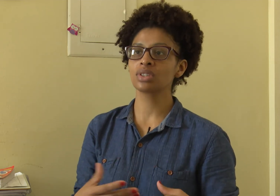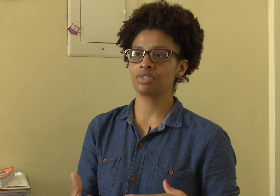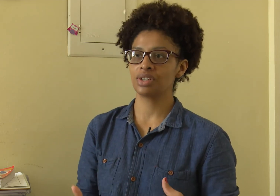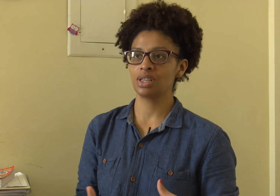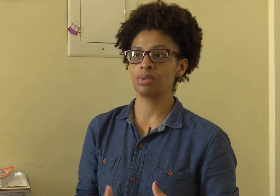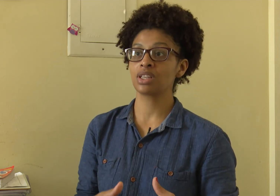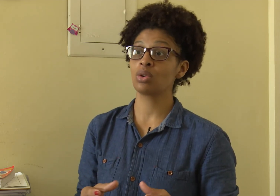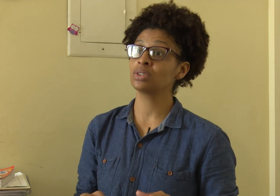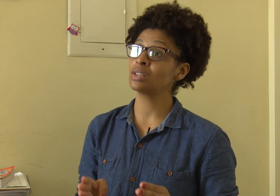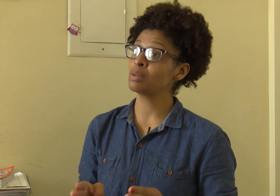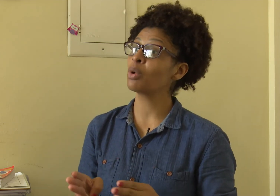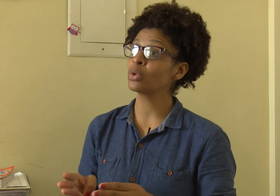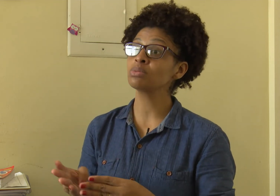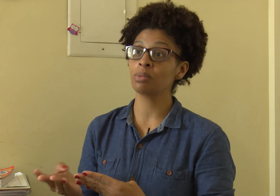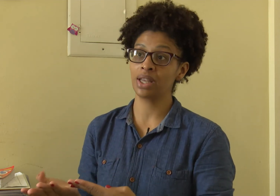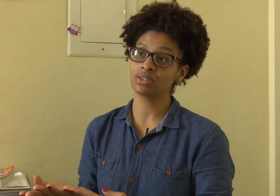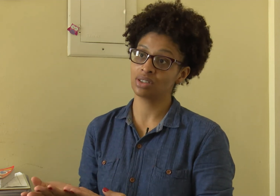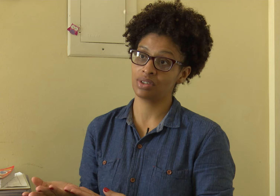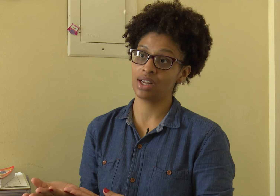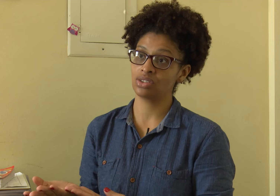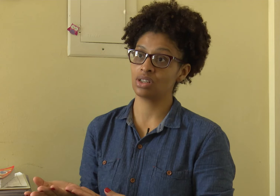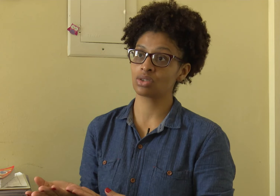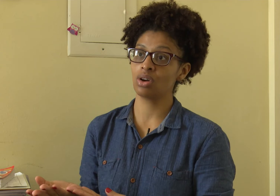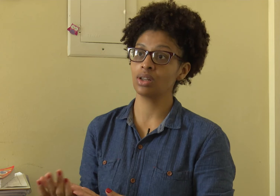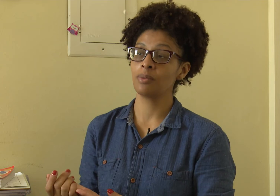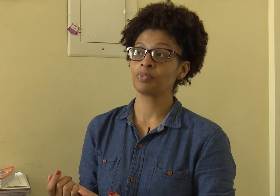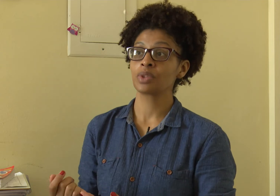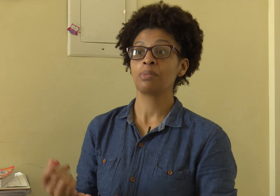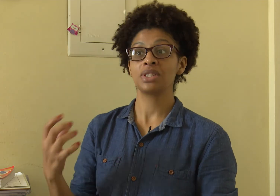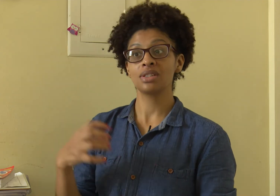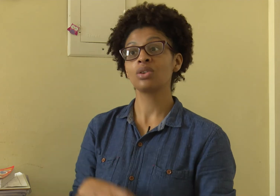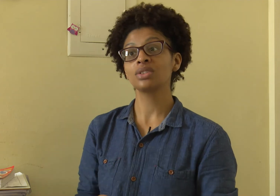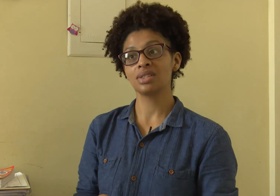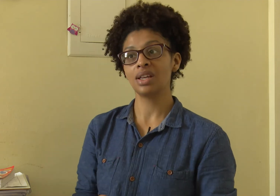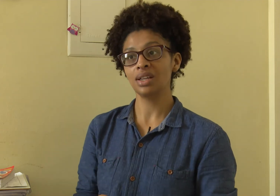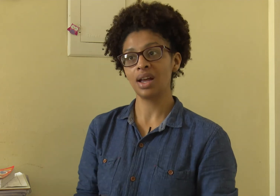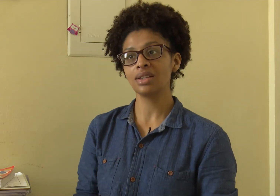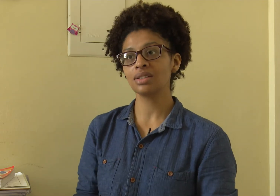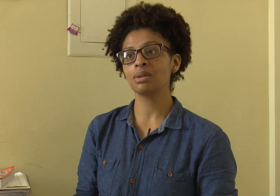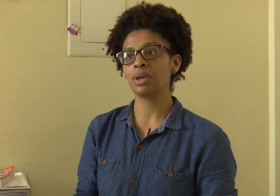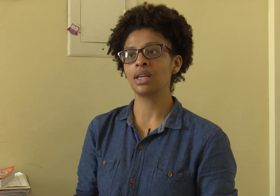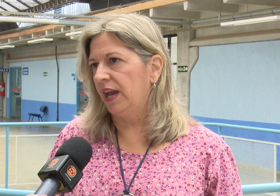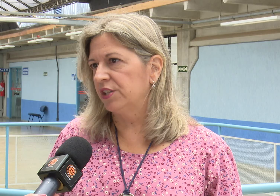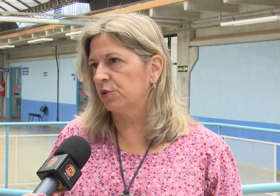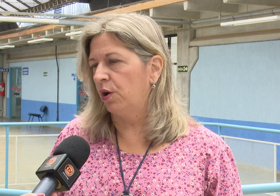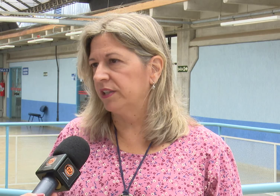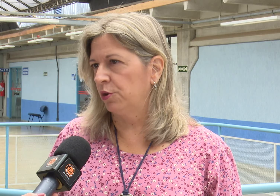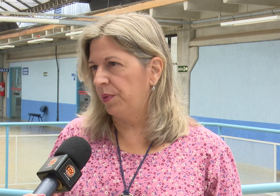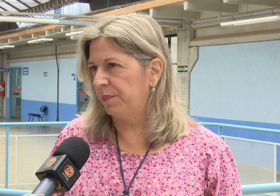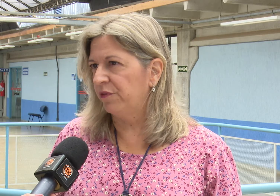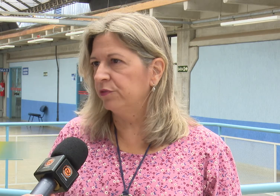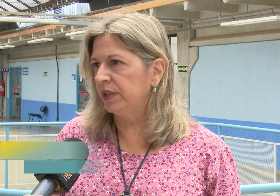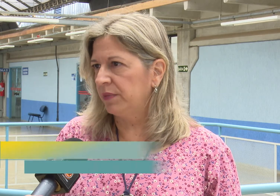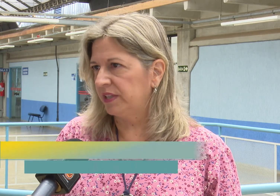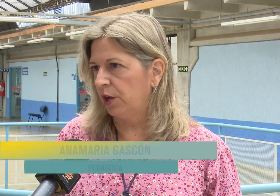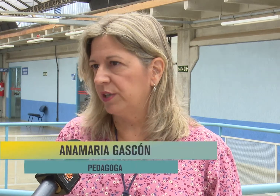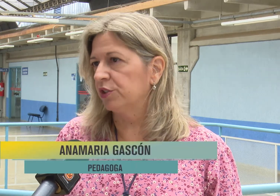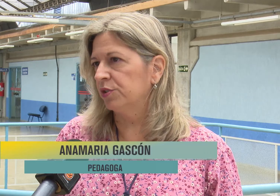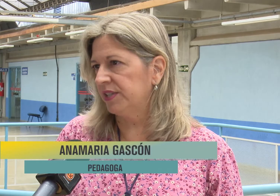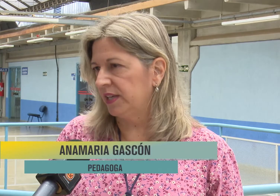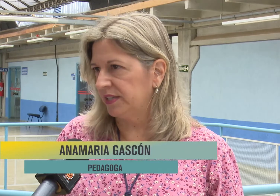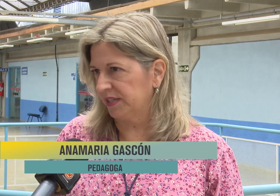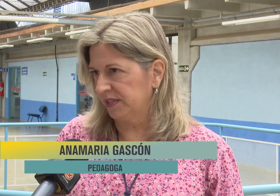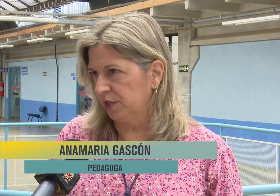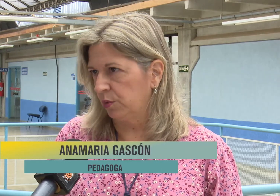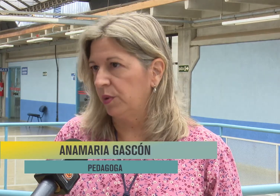escola busca fazer, mas que acontece em poucos momentos, na verdade, na escola, precisa acontecer em casa também. A escola tem um papel fundamental